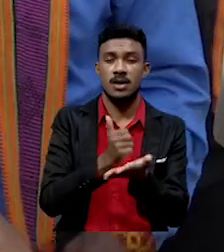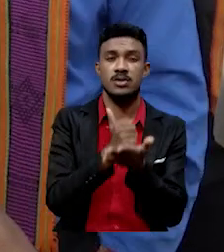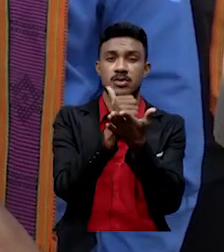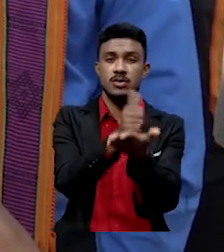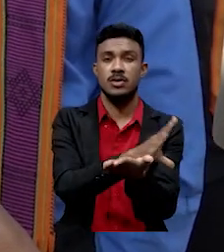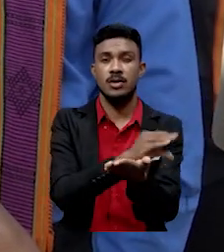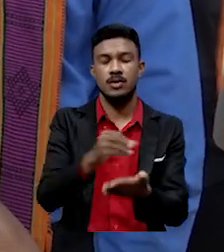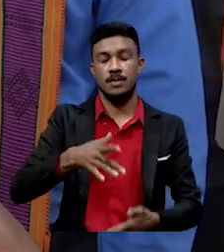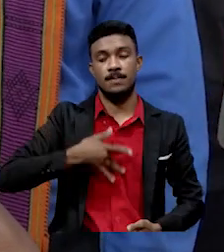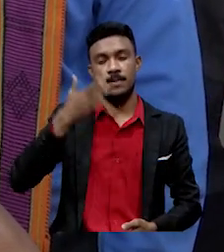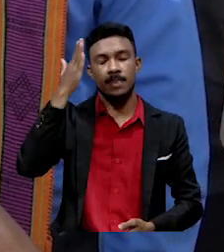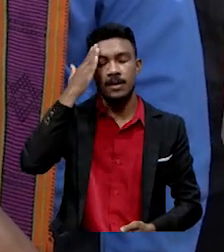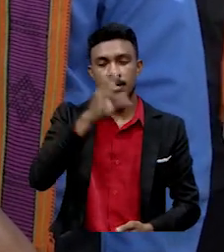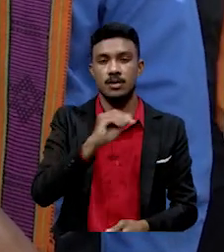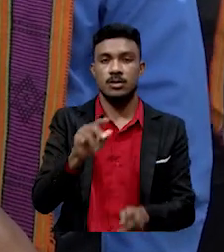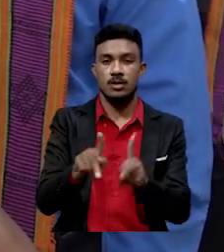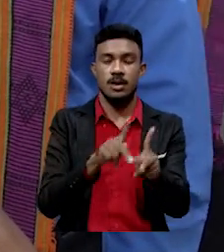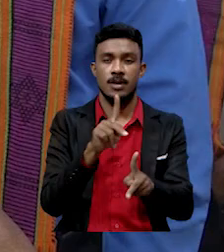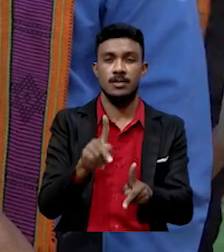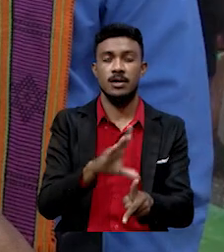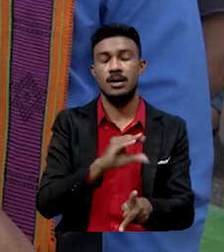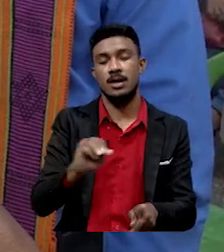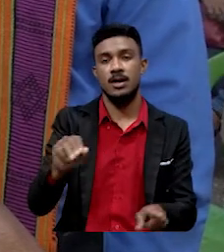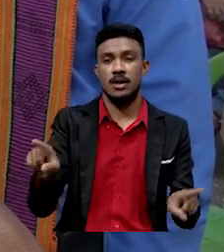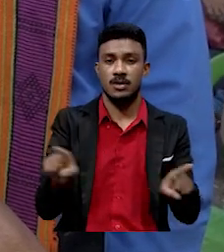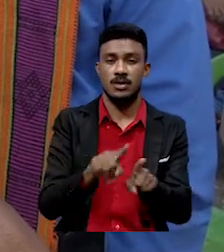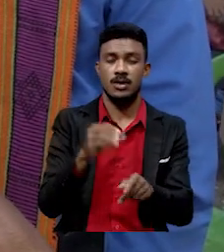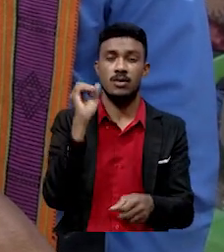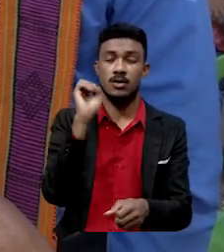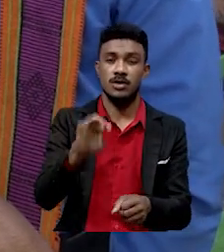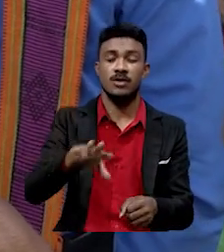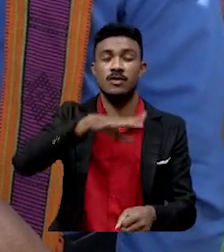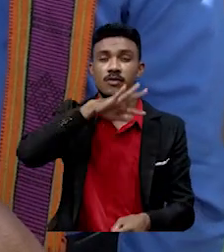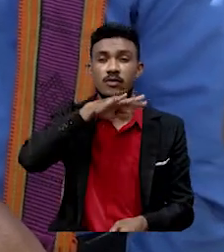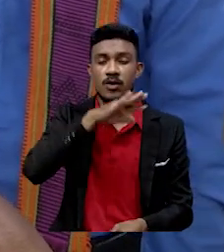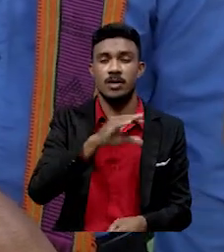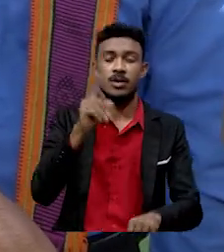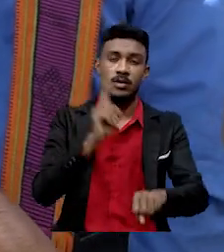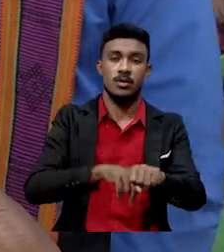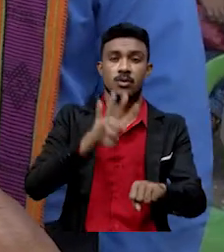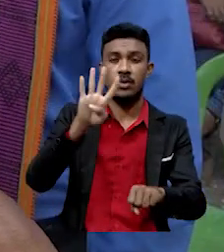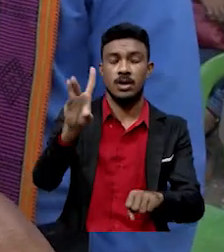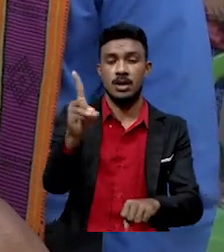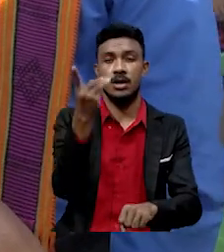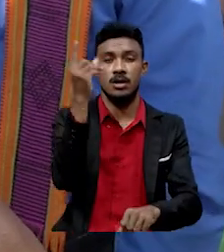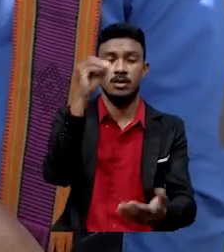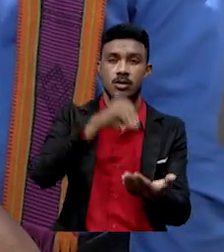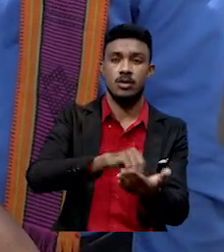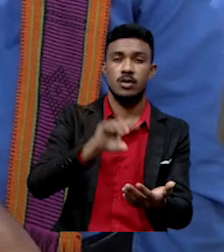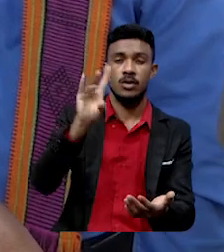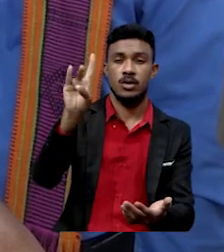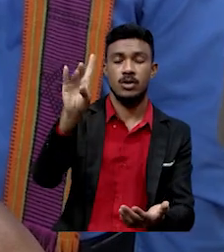cooperação russo comunidade rato cumpre nete cata horas na vez só é foi, né? Mas horas ir tu com rato madrugada todo quito de